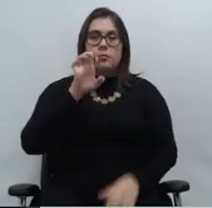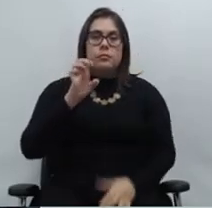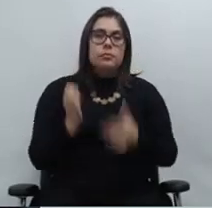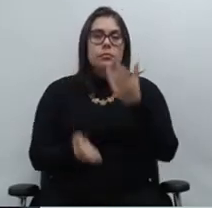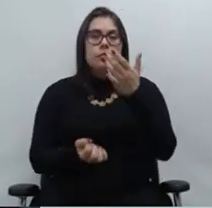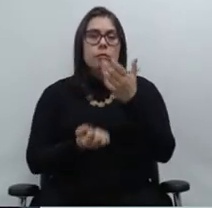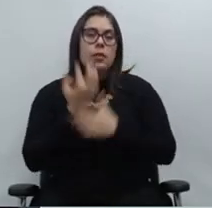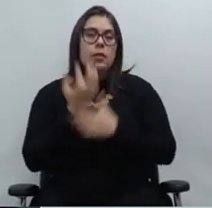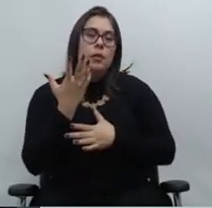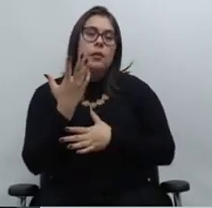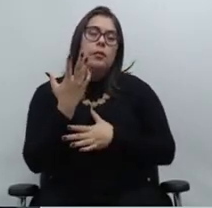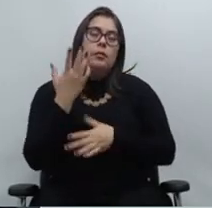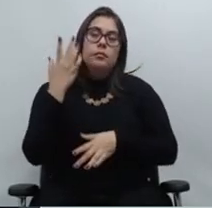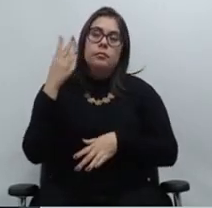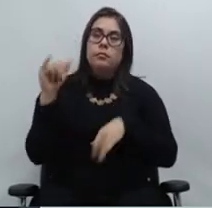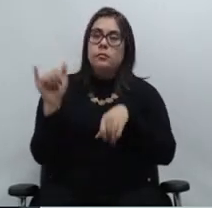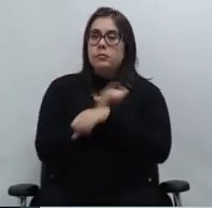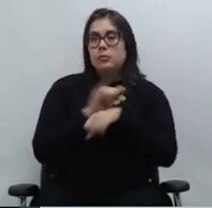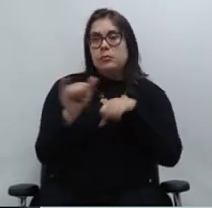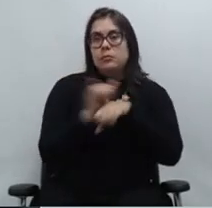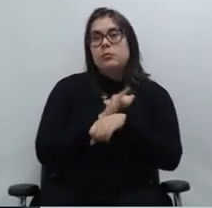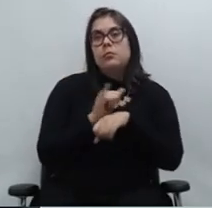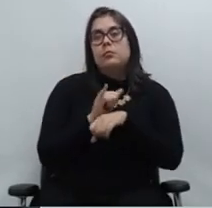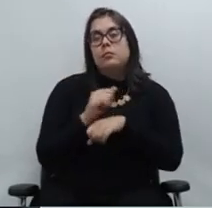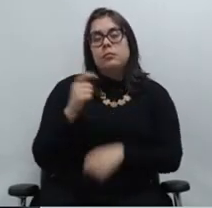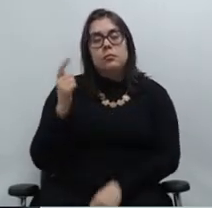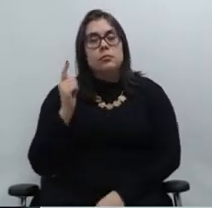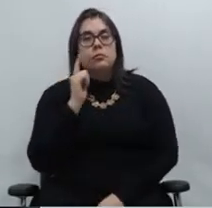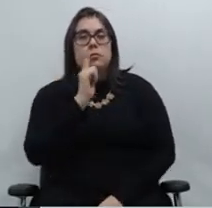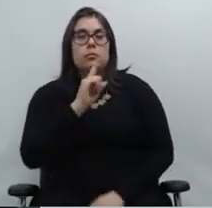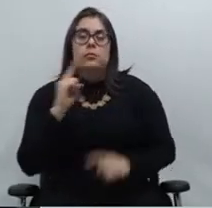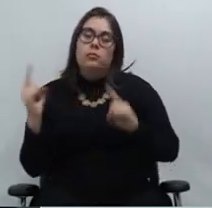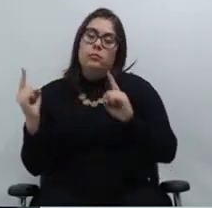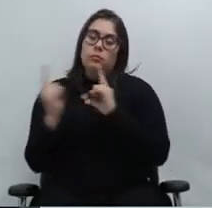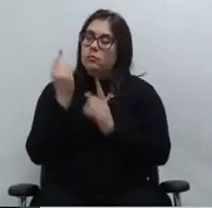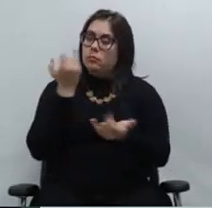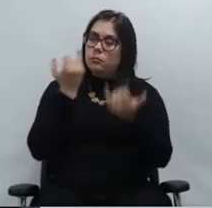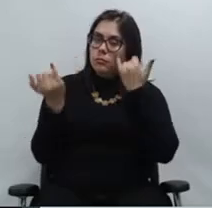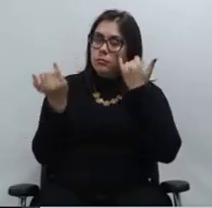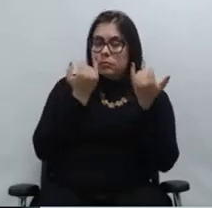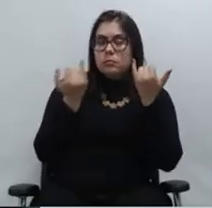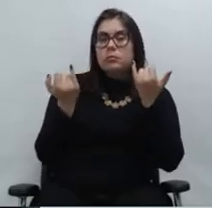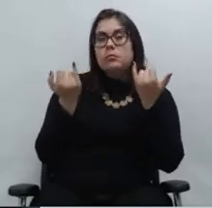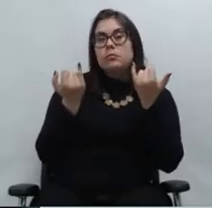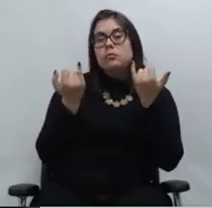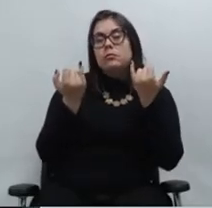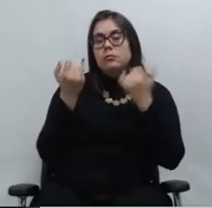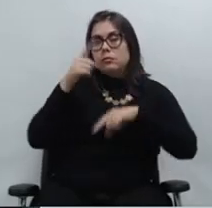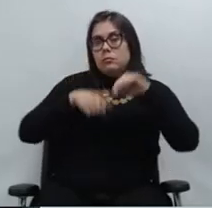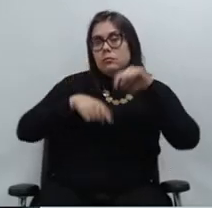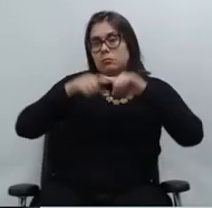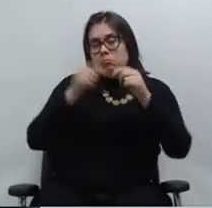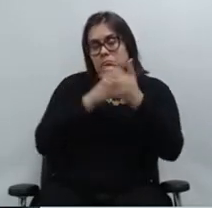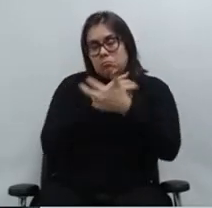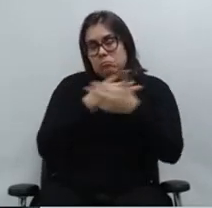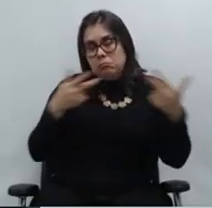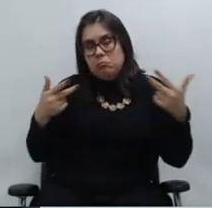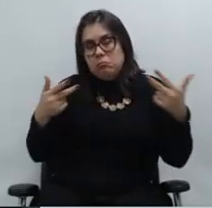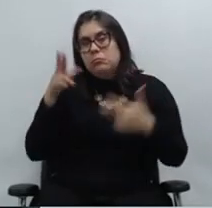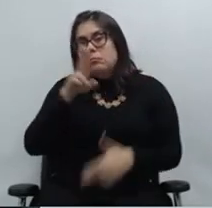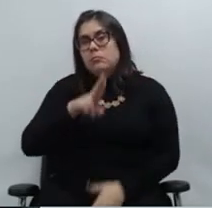criada e implementada uma ferramenta para a prestação periódica de informações através de instrumento simplificado a